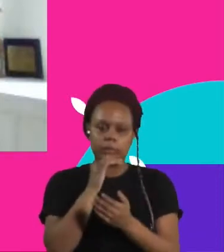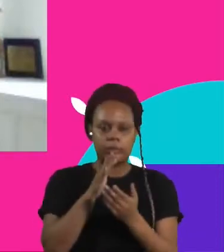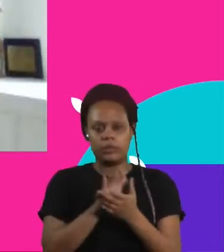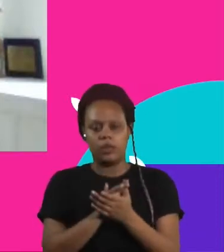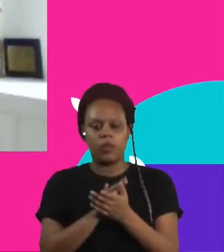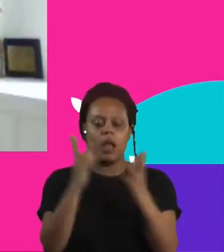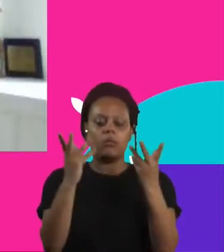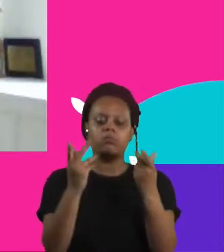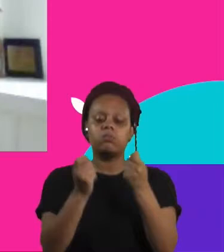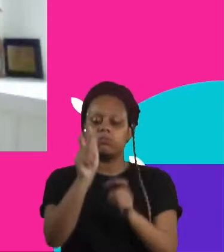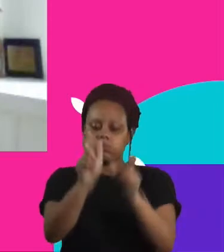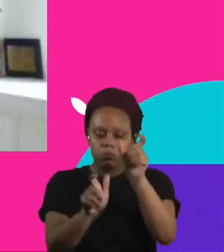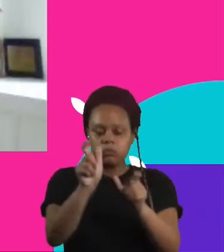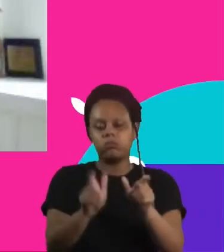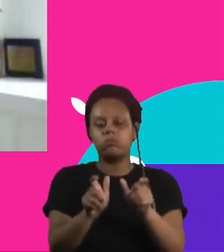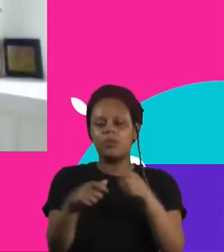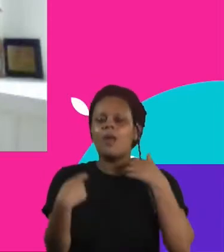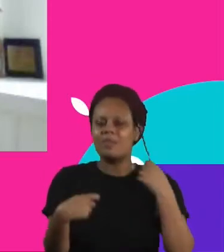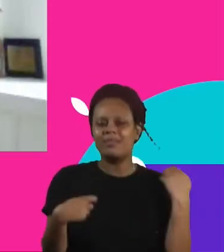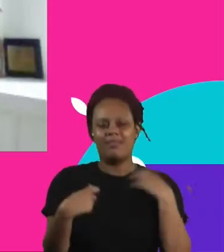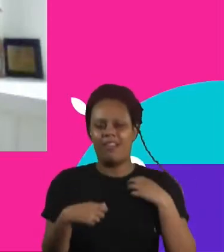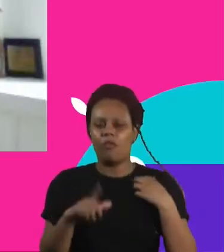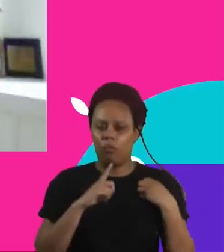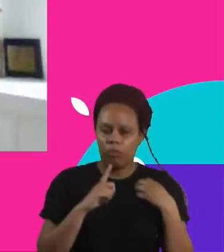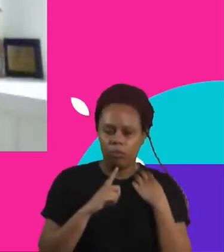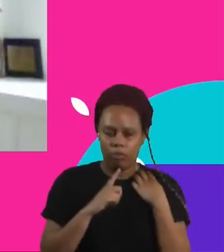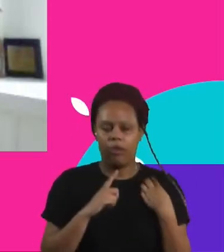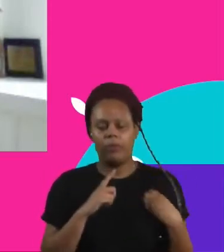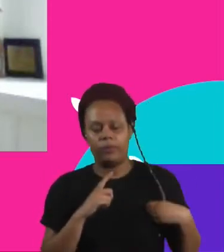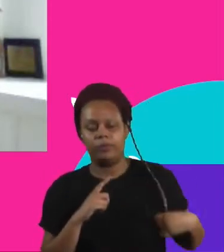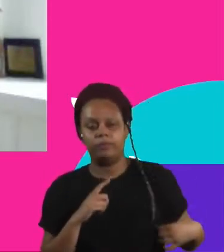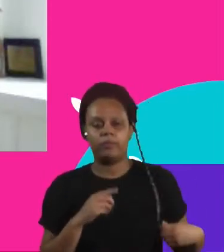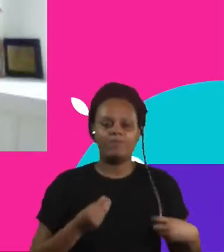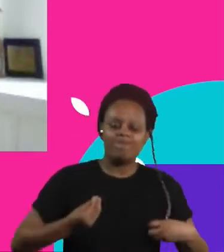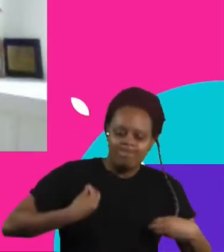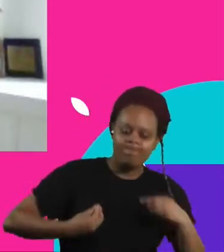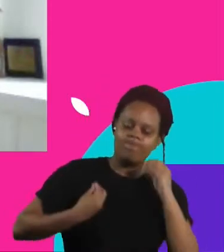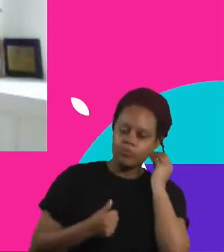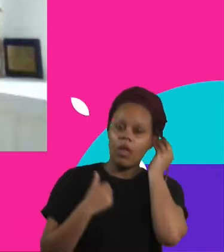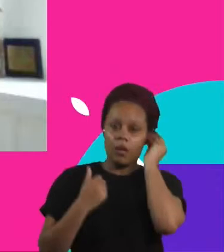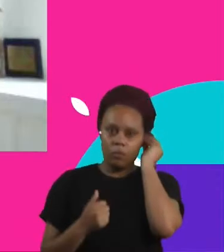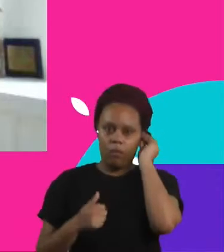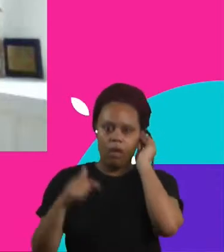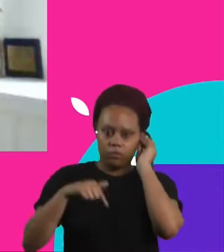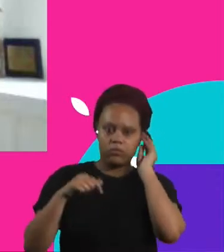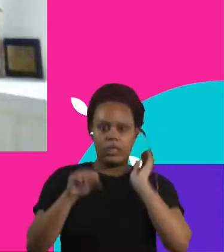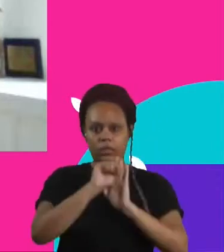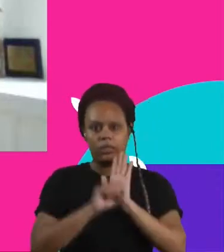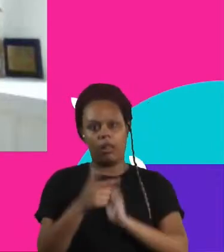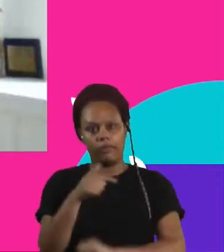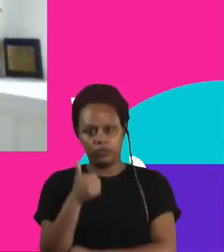que as pessoas deveriam ter, qualquer pessoa deveria ter, para viver bem no século XXI. Ela fez